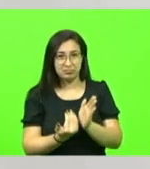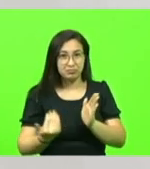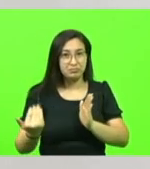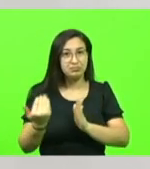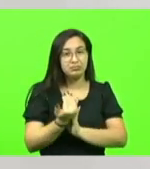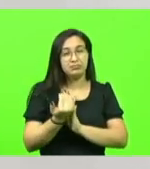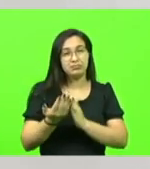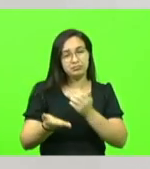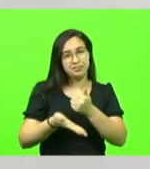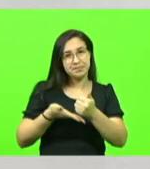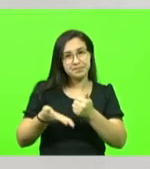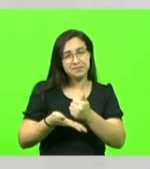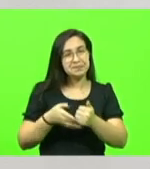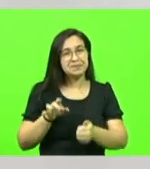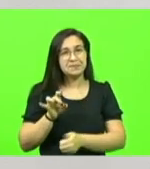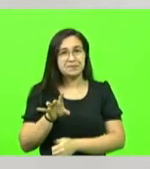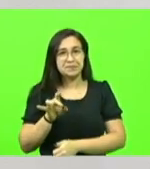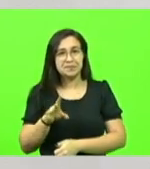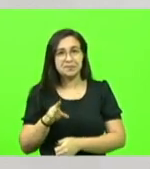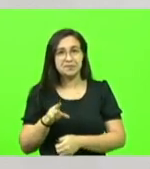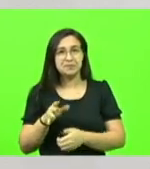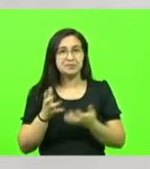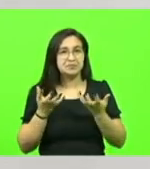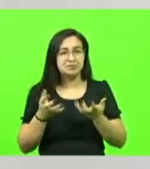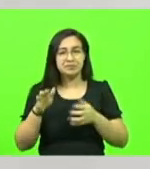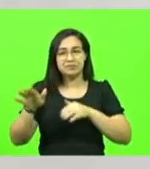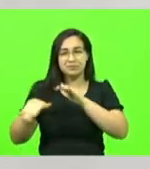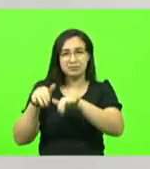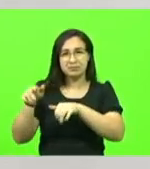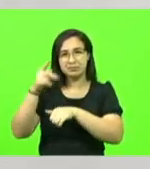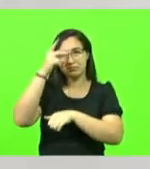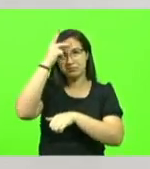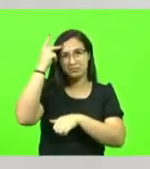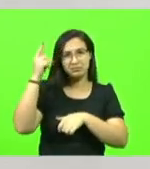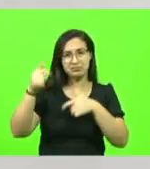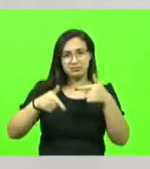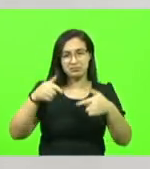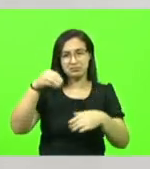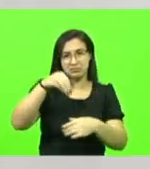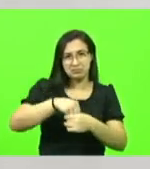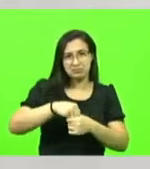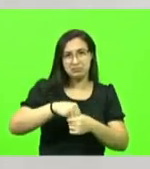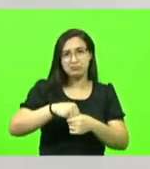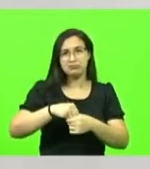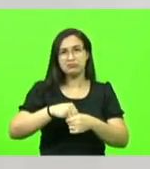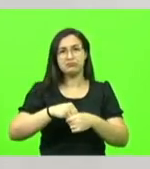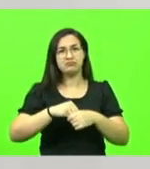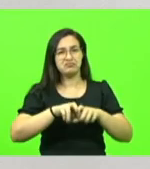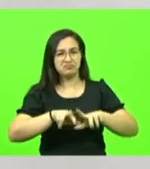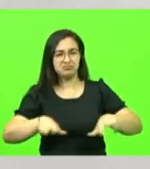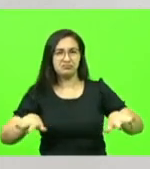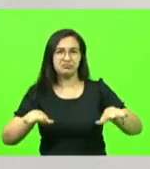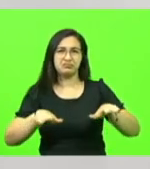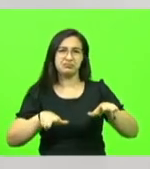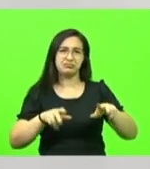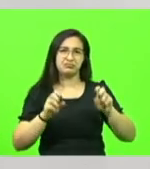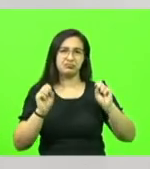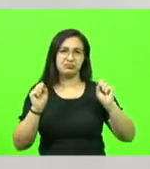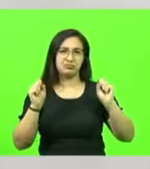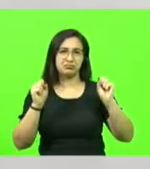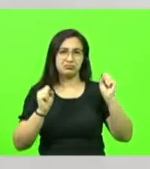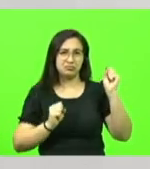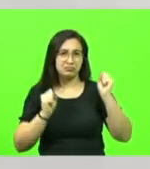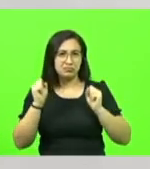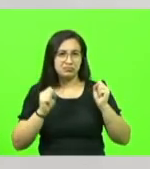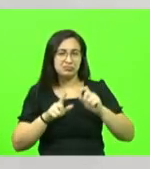baseados apenas em colocar mais gente na fábrica, mais gente no mercado, mais gente na economia, e isso vai começar a